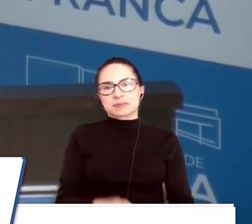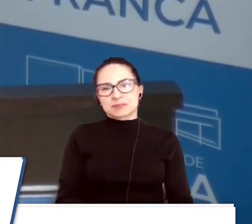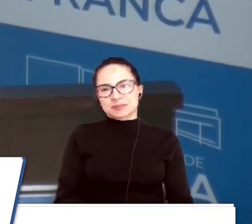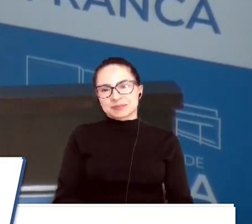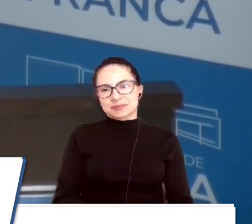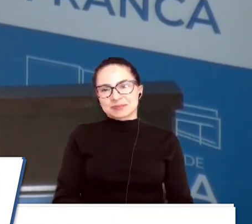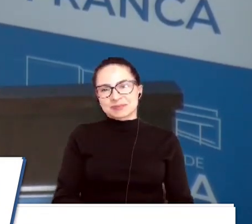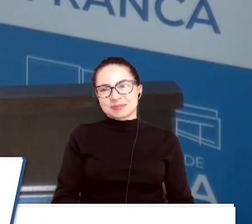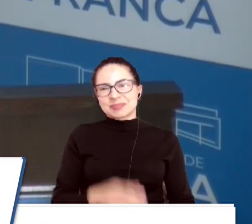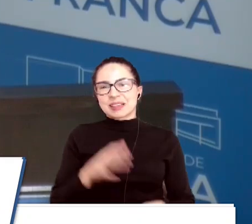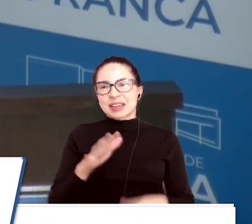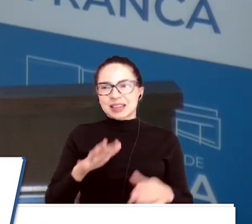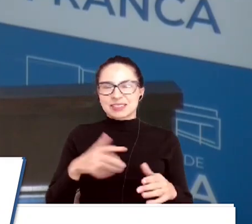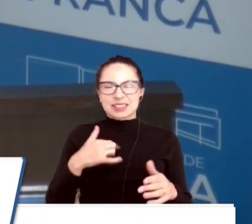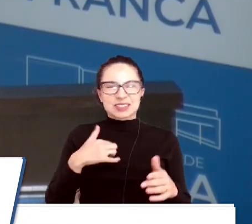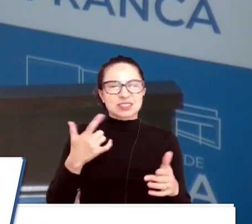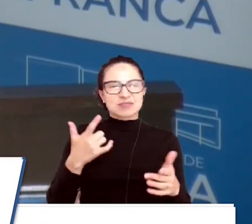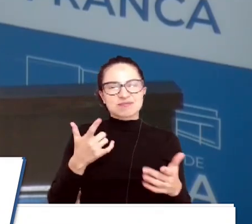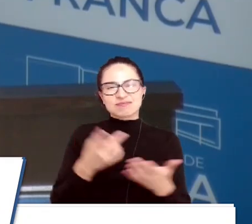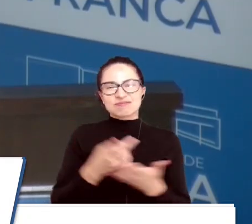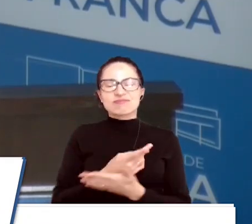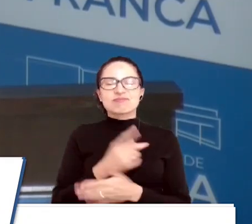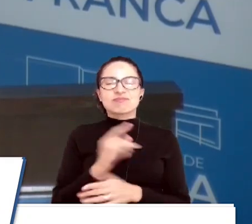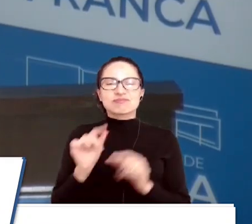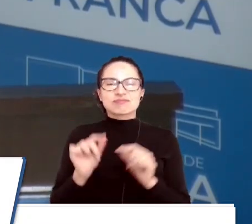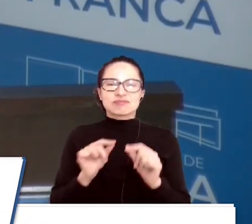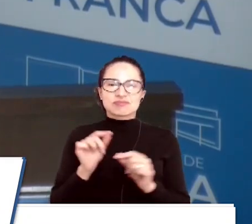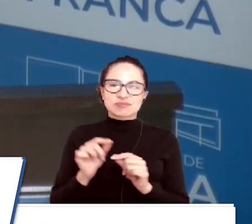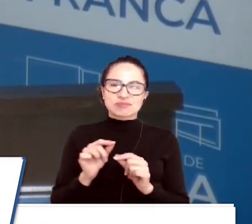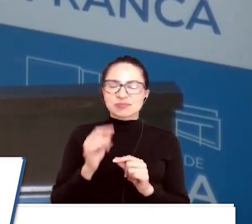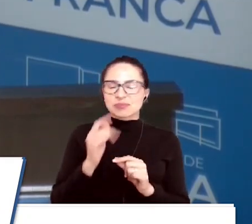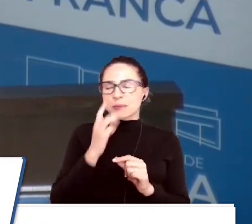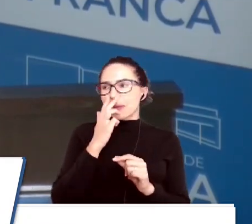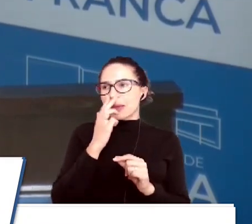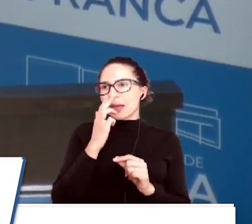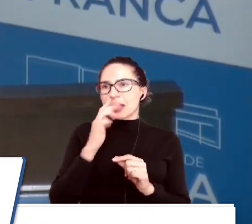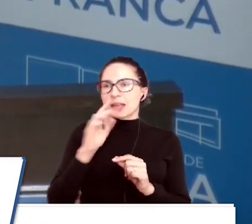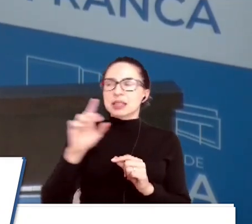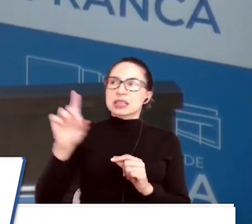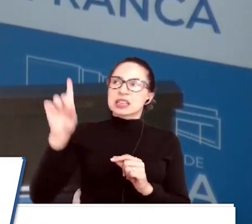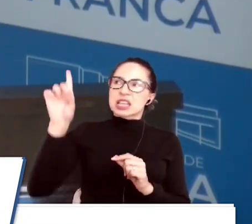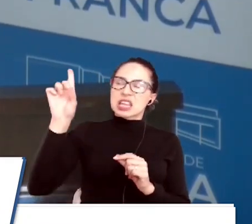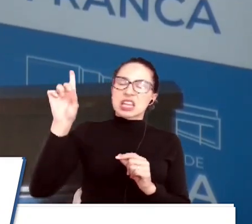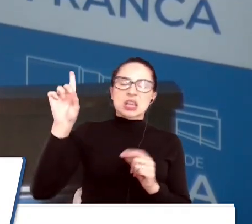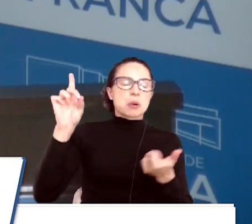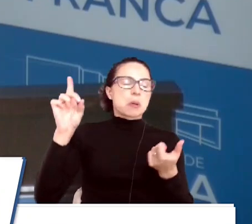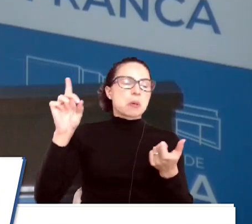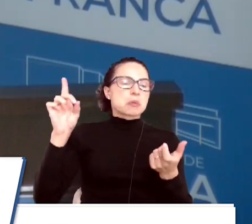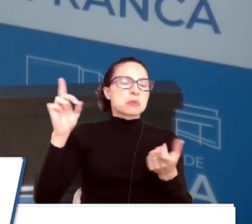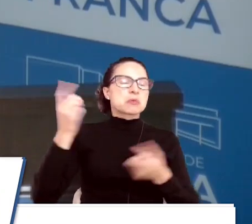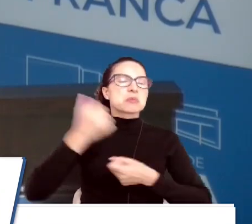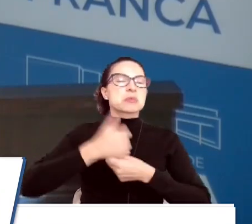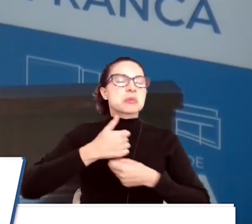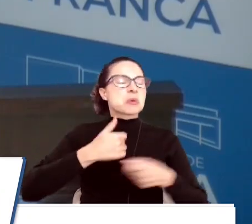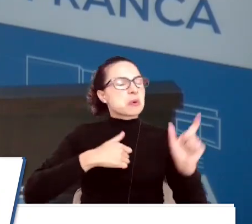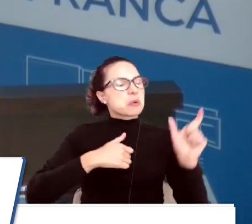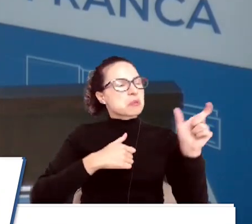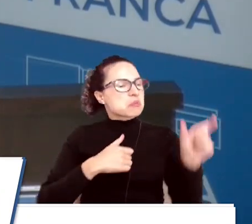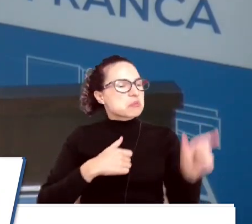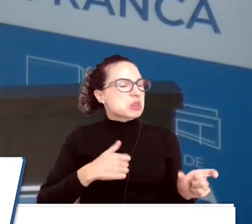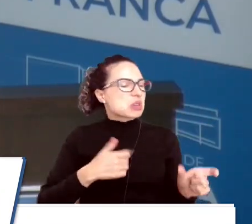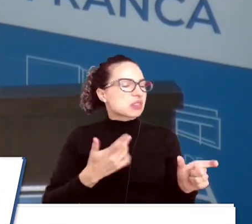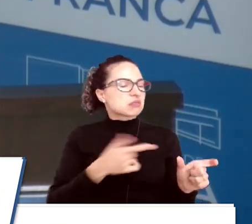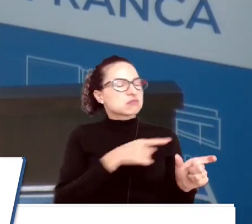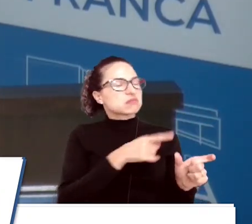nós trocamos, sabe o quê? A presença de Deus para a presença de um homem. que não vai